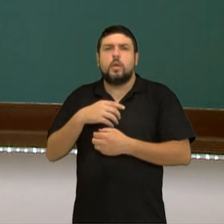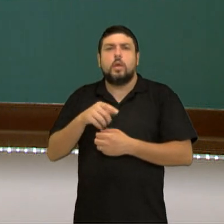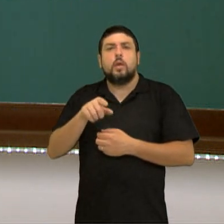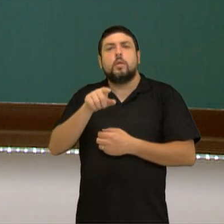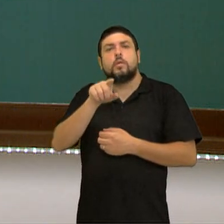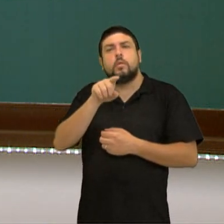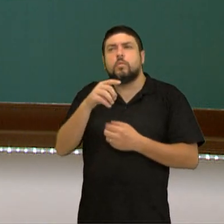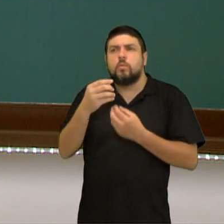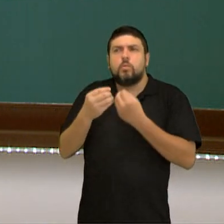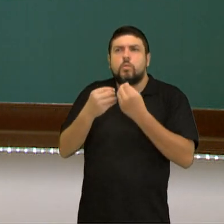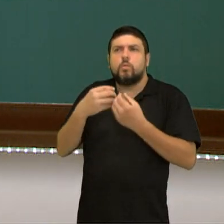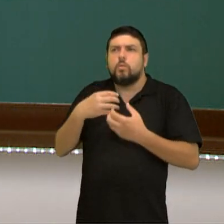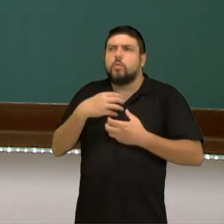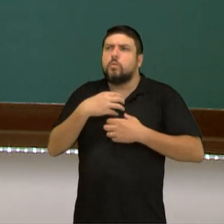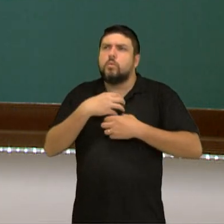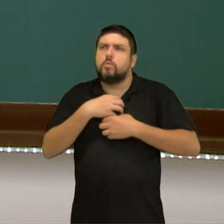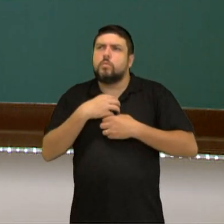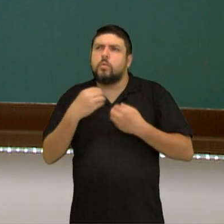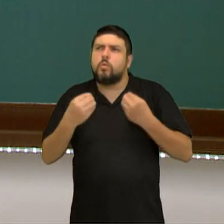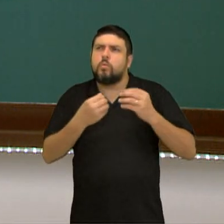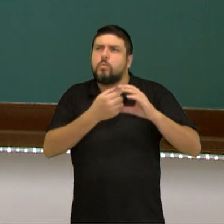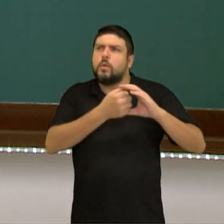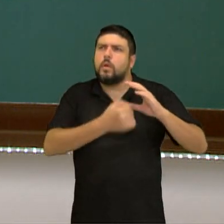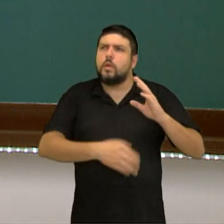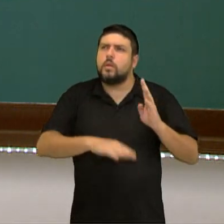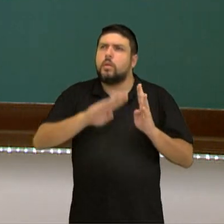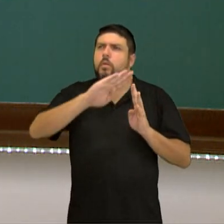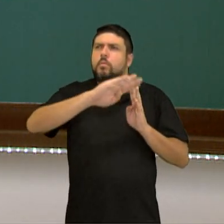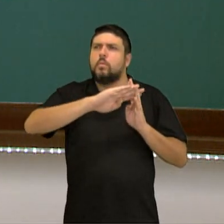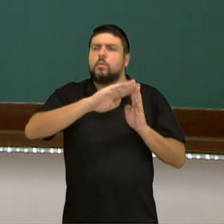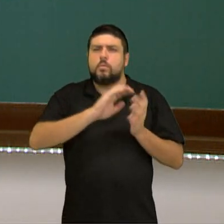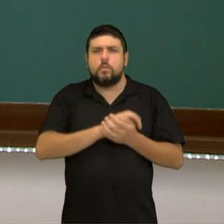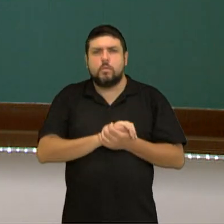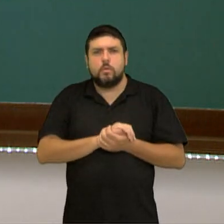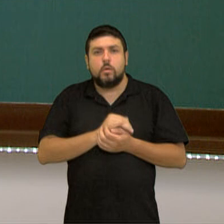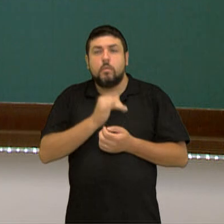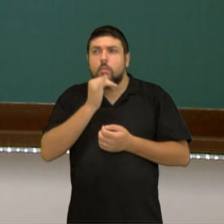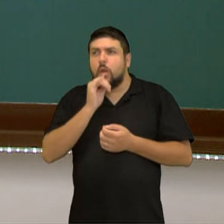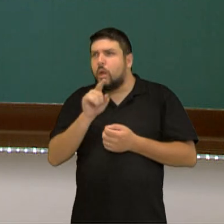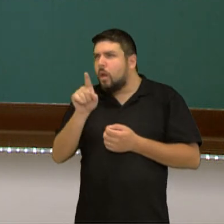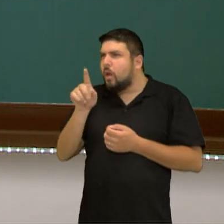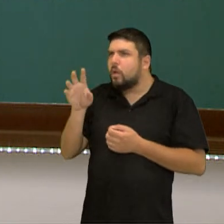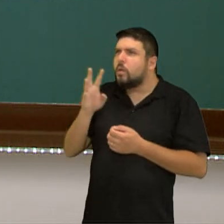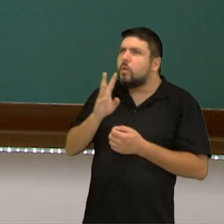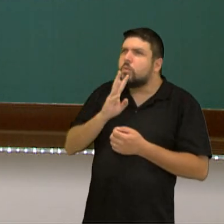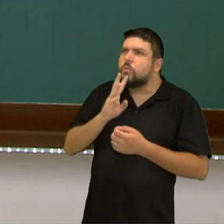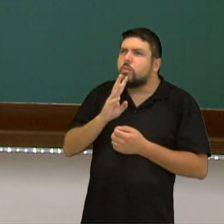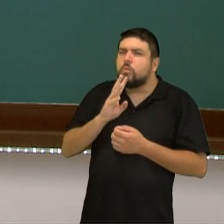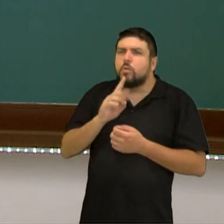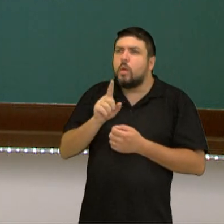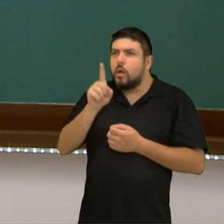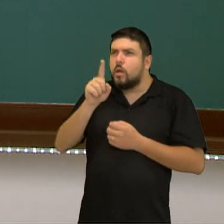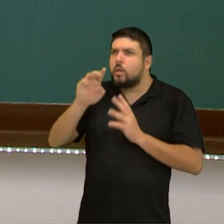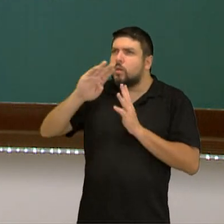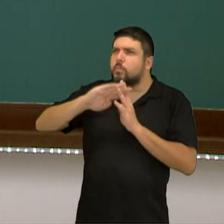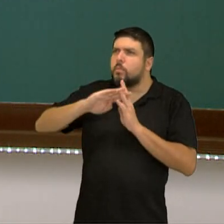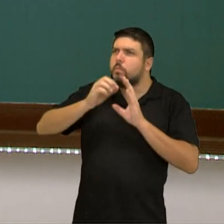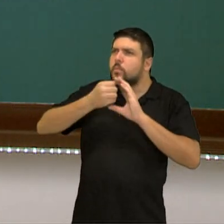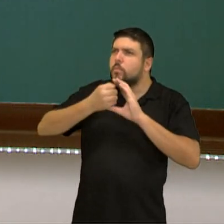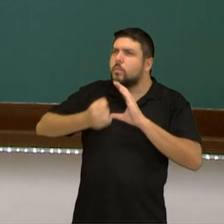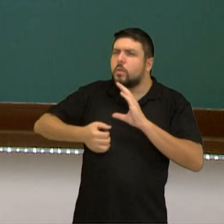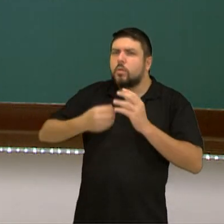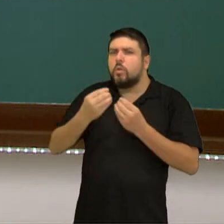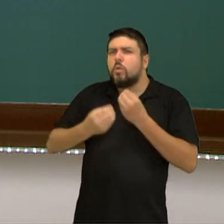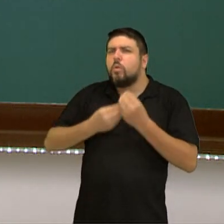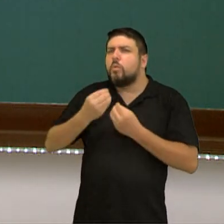nela realizar essa relação, né? Ah, eu sei que isso aqui é uma igreja com característica barroca. O que faz isso mostrar que